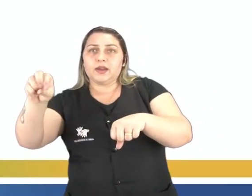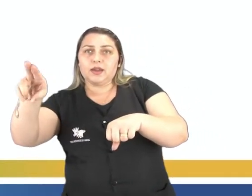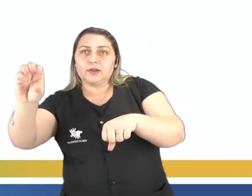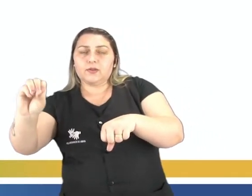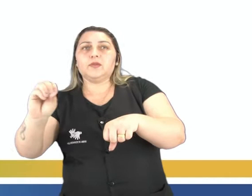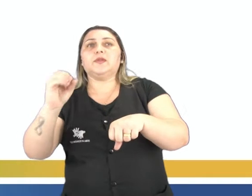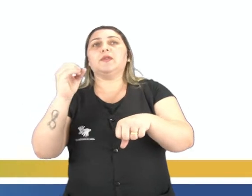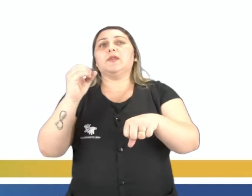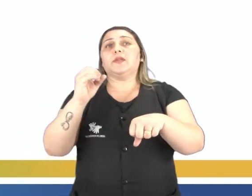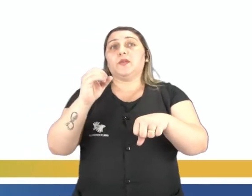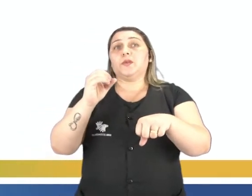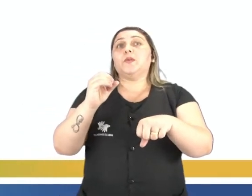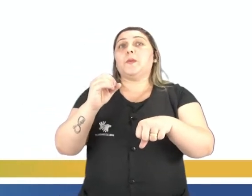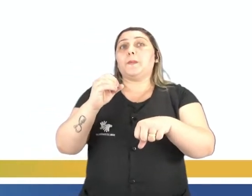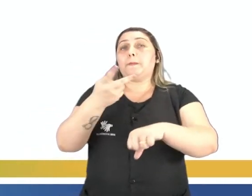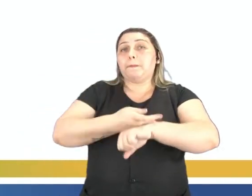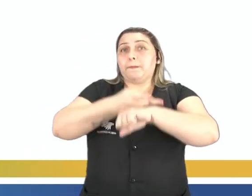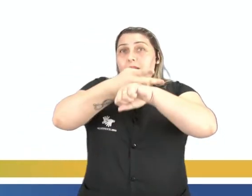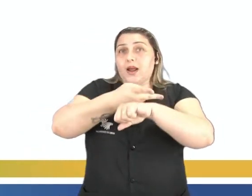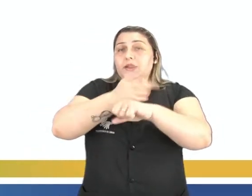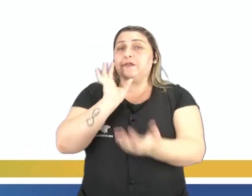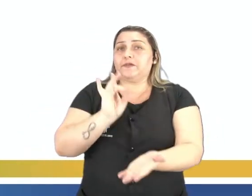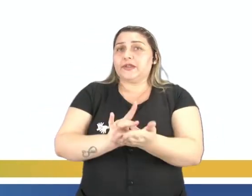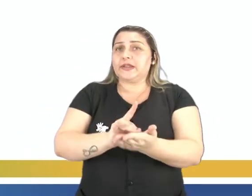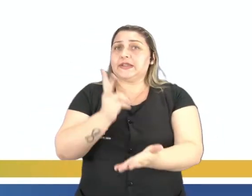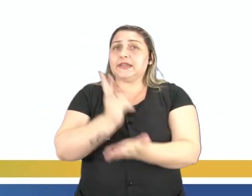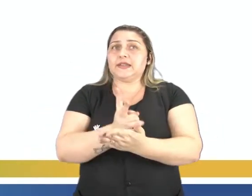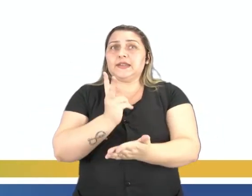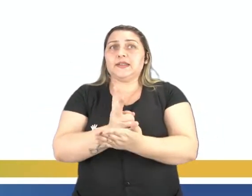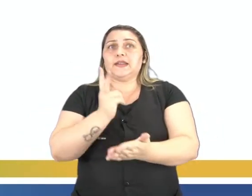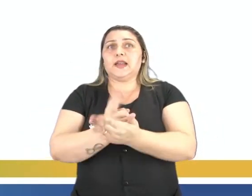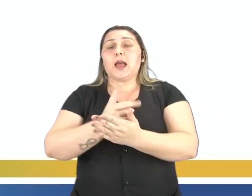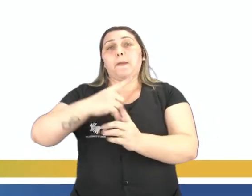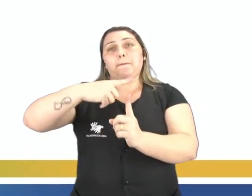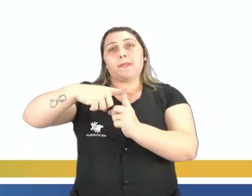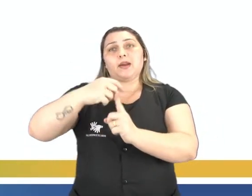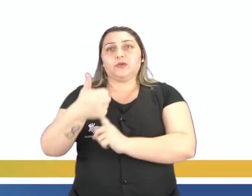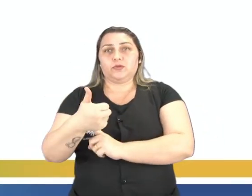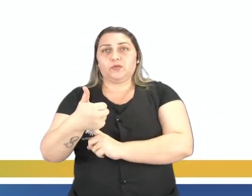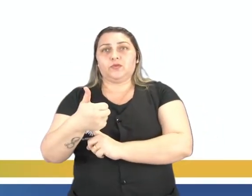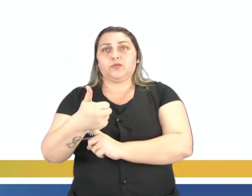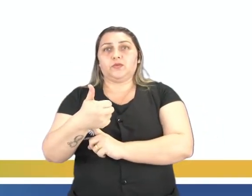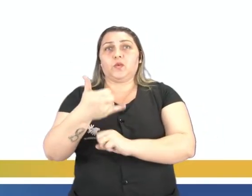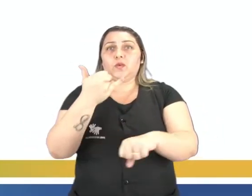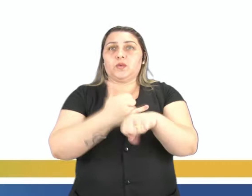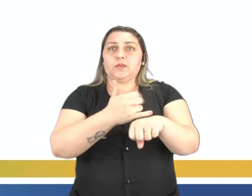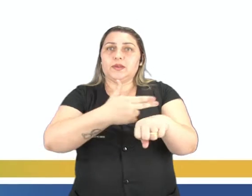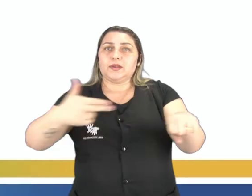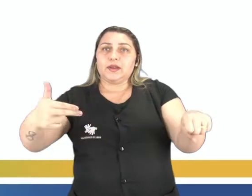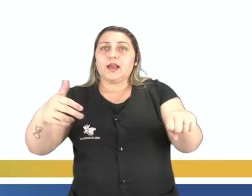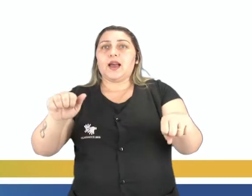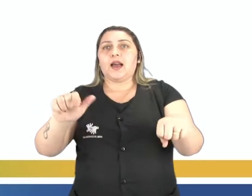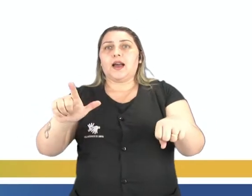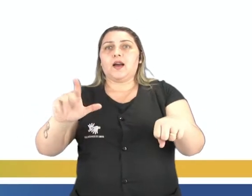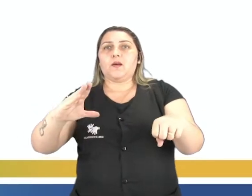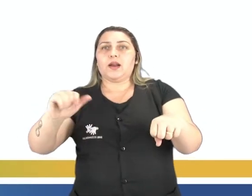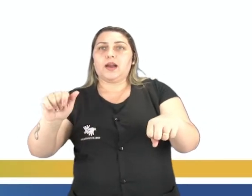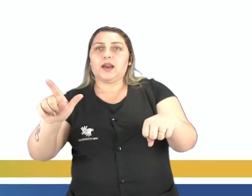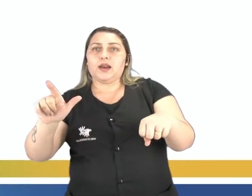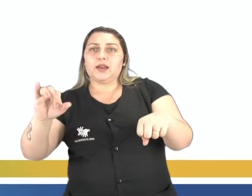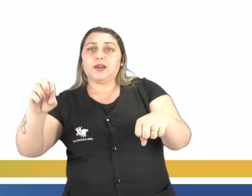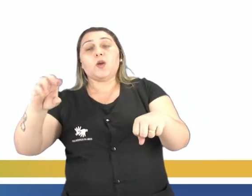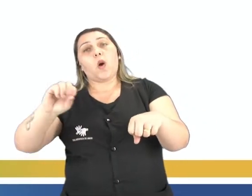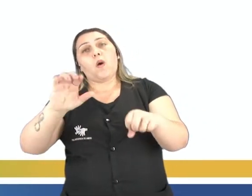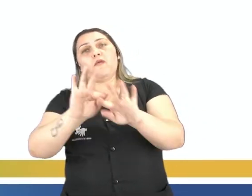elemento químico prata, ele tem um NOx fixo, sempre vai ser mais 1. Os metais alcalinos terrosos, ou a